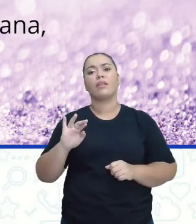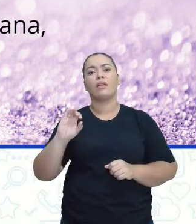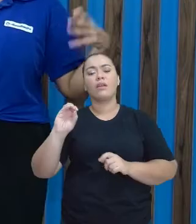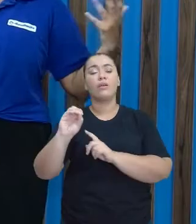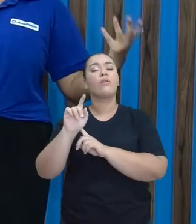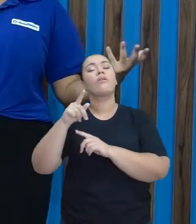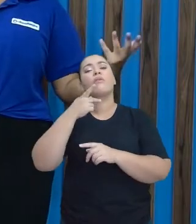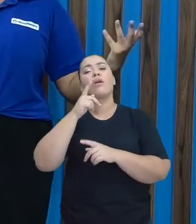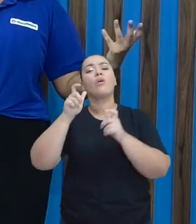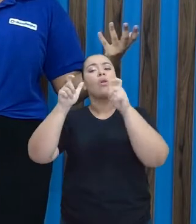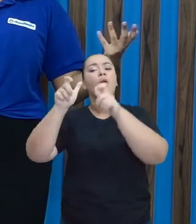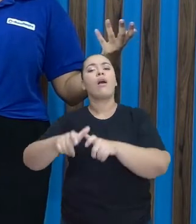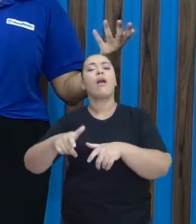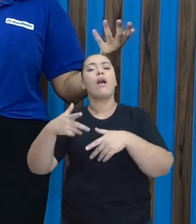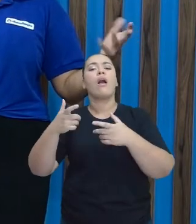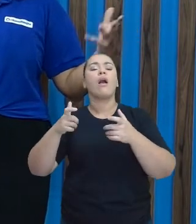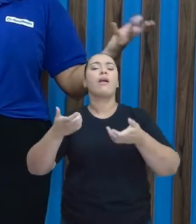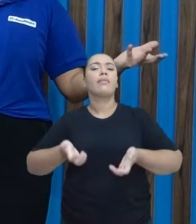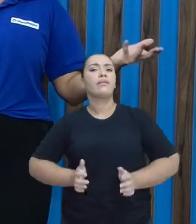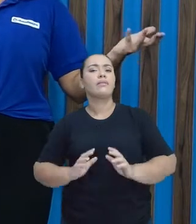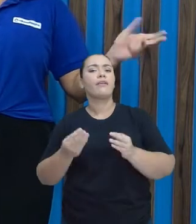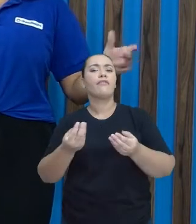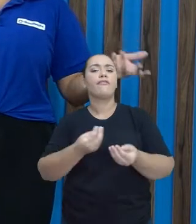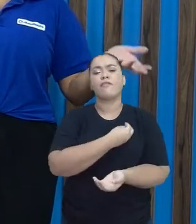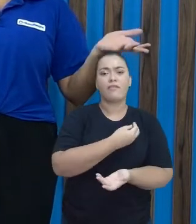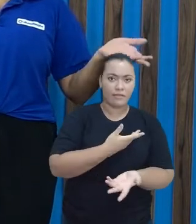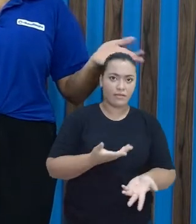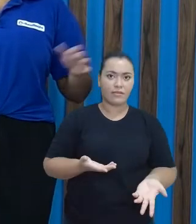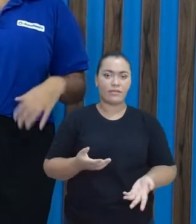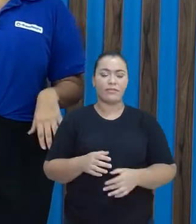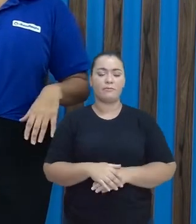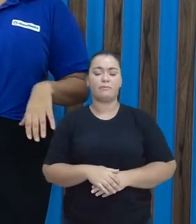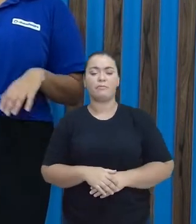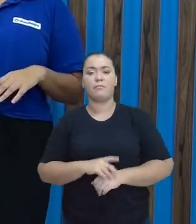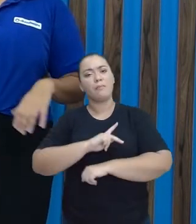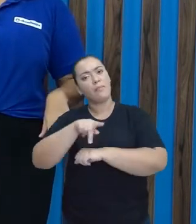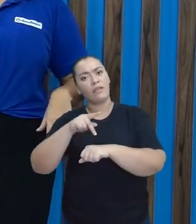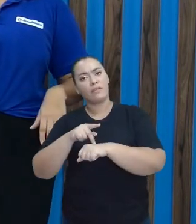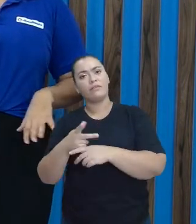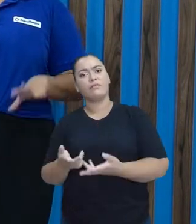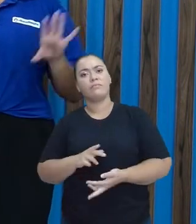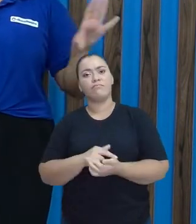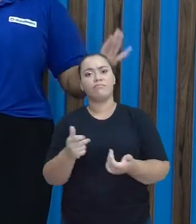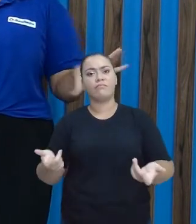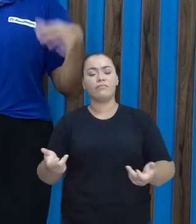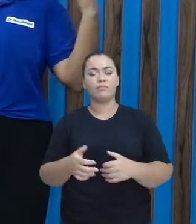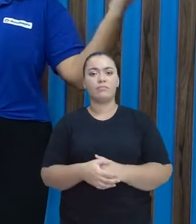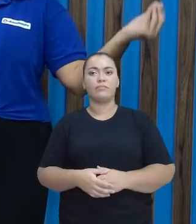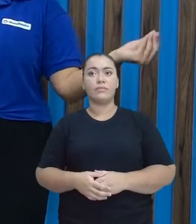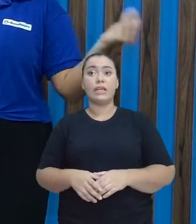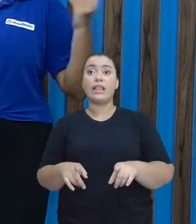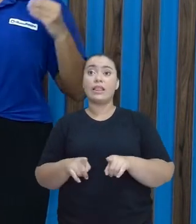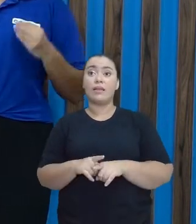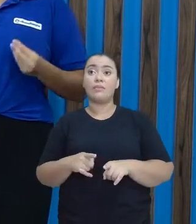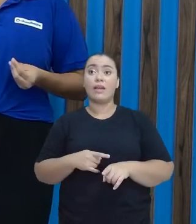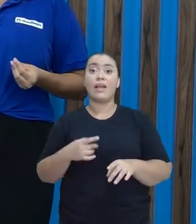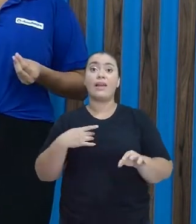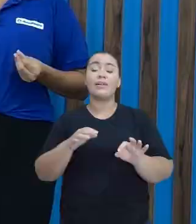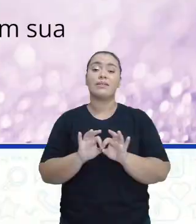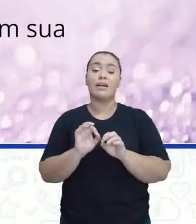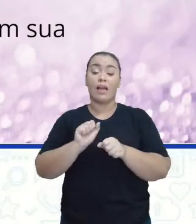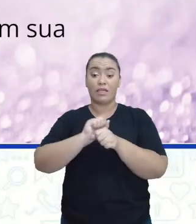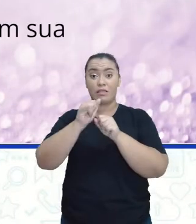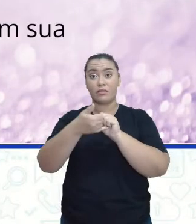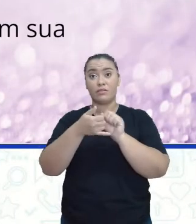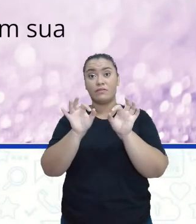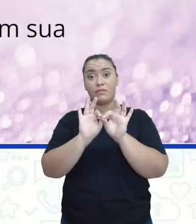lugar de onde viemos, né? Da pátria, por isso o nome pátrios. E a gente tem os simples e os